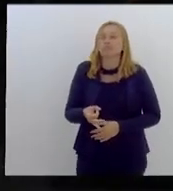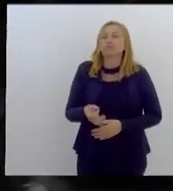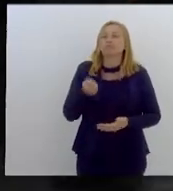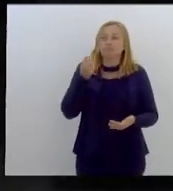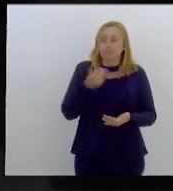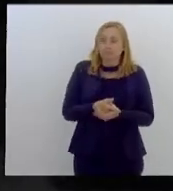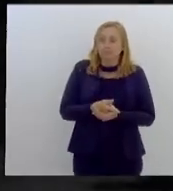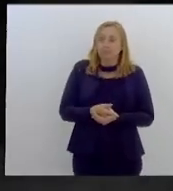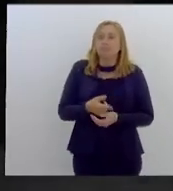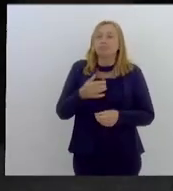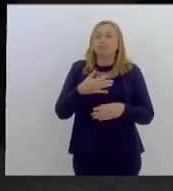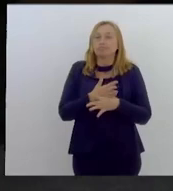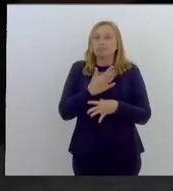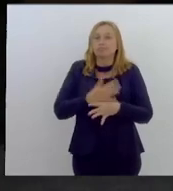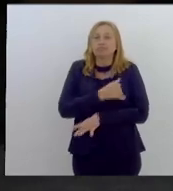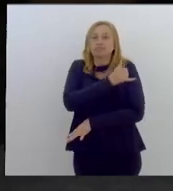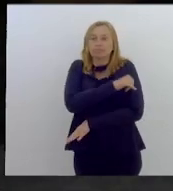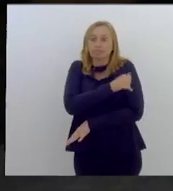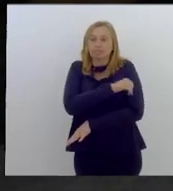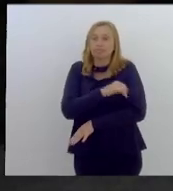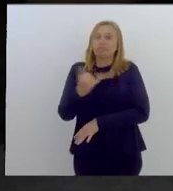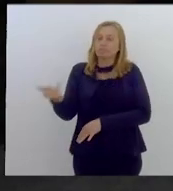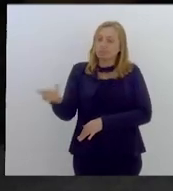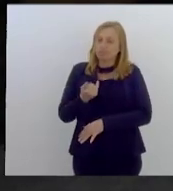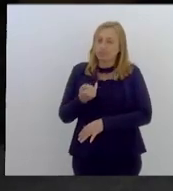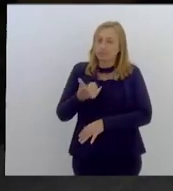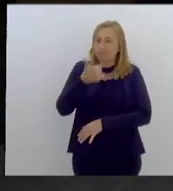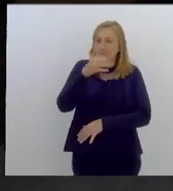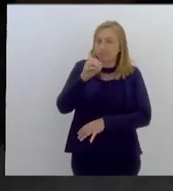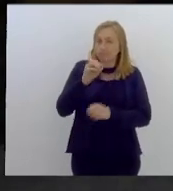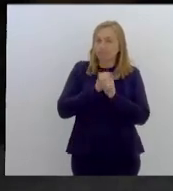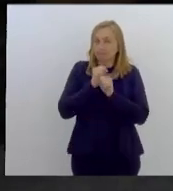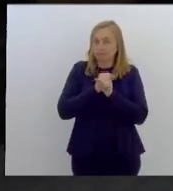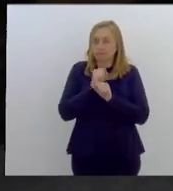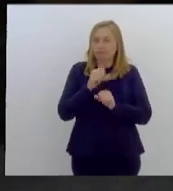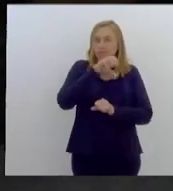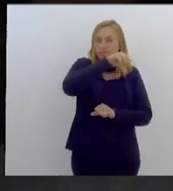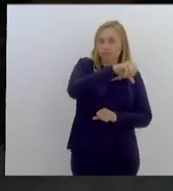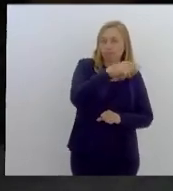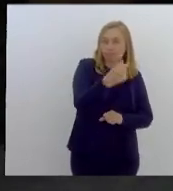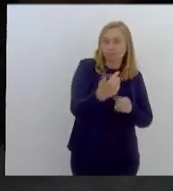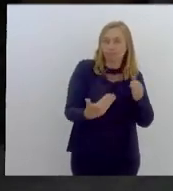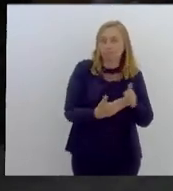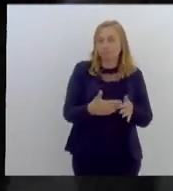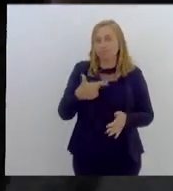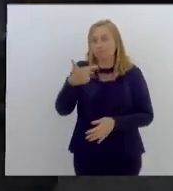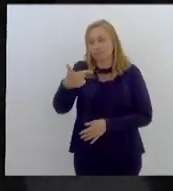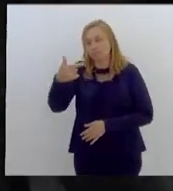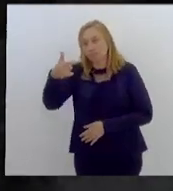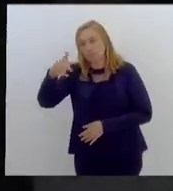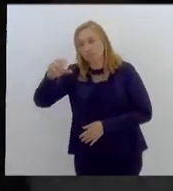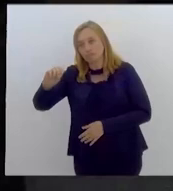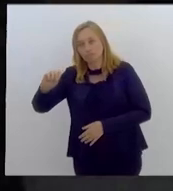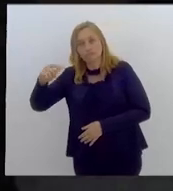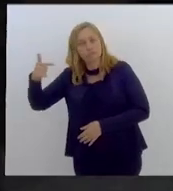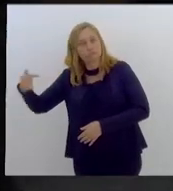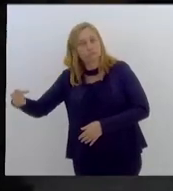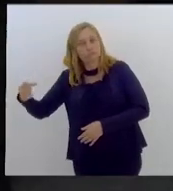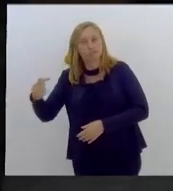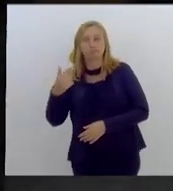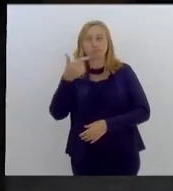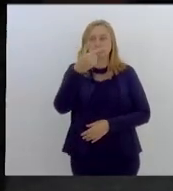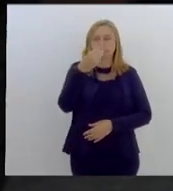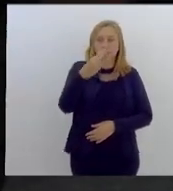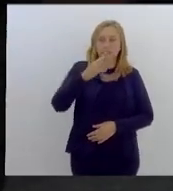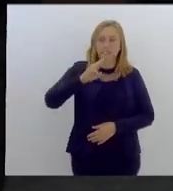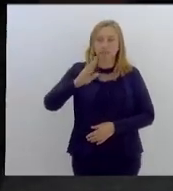pagar a cidade do Rio de Janeiro, o que me foi afirmado são 10 anos, de 97 a 2007, em torno de 3 bilhões